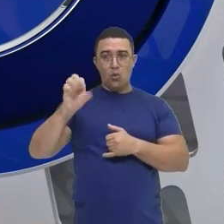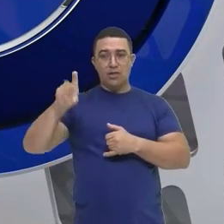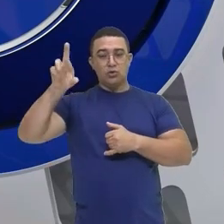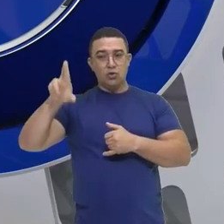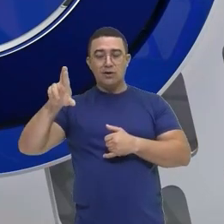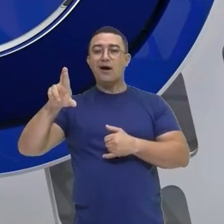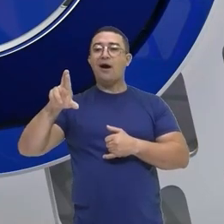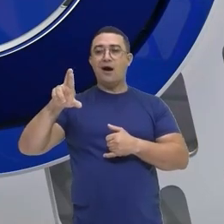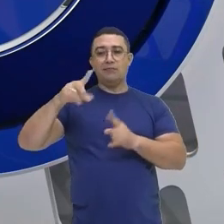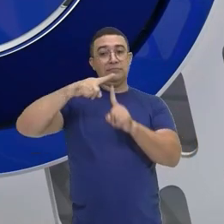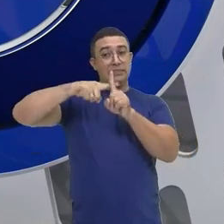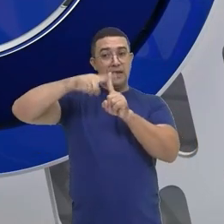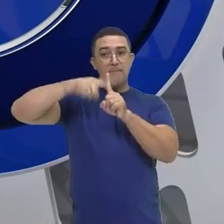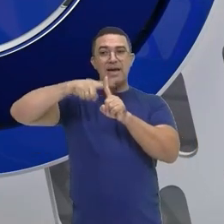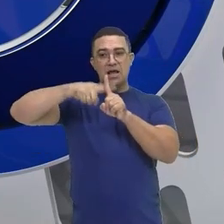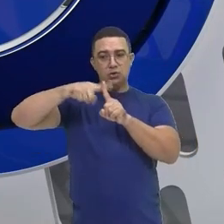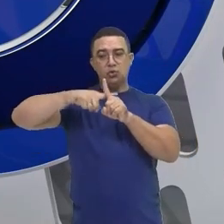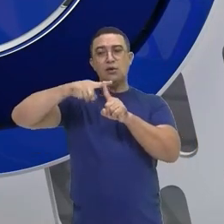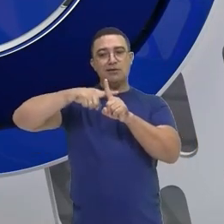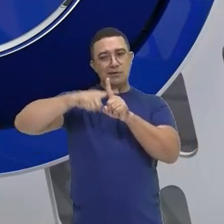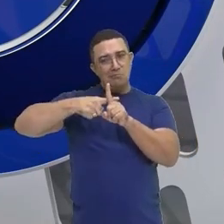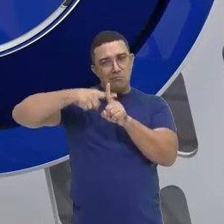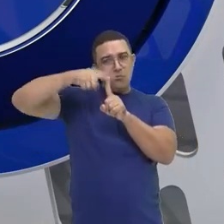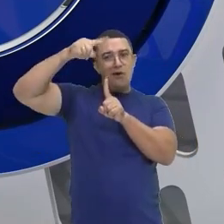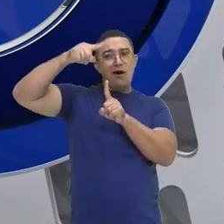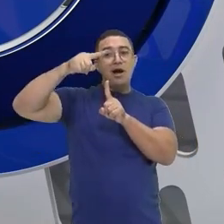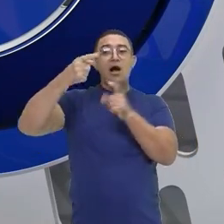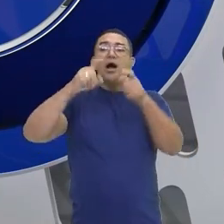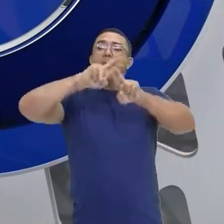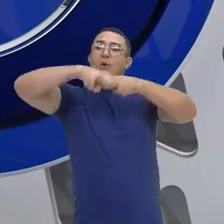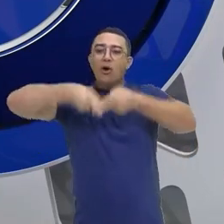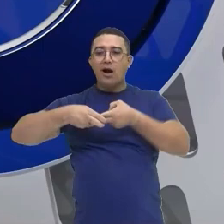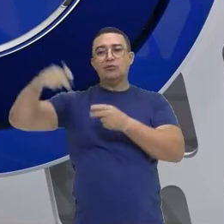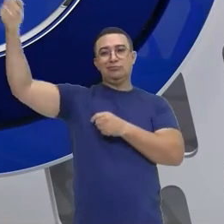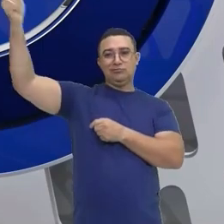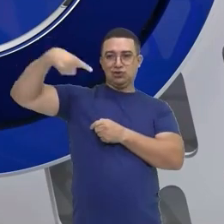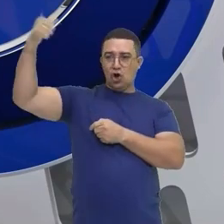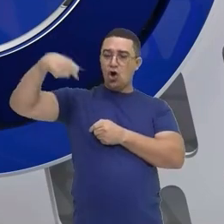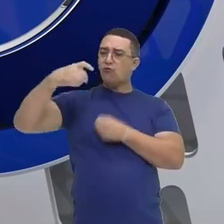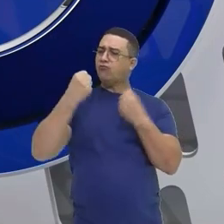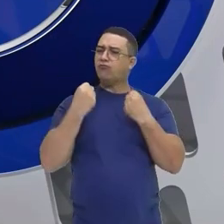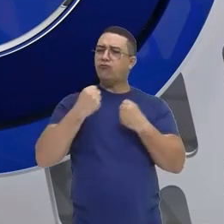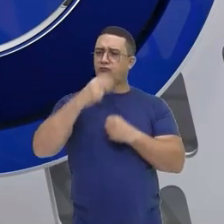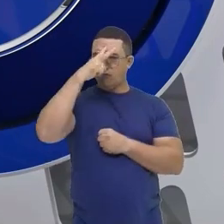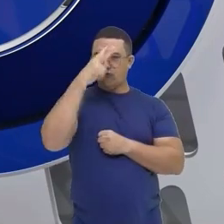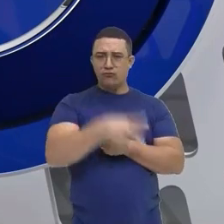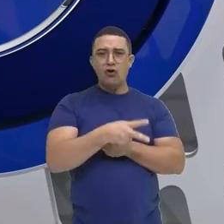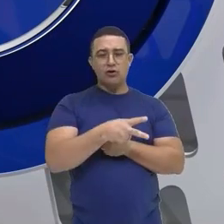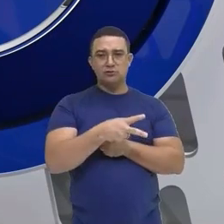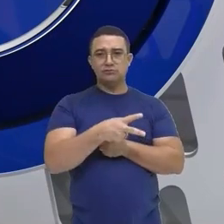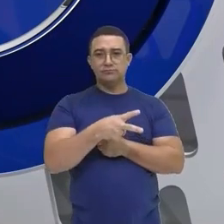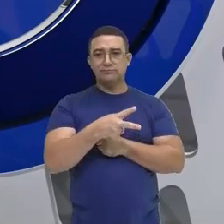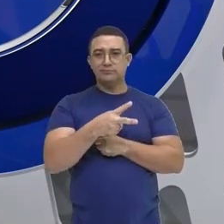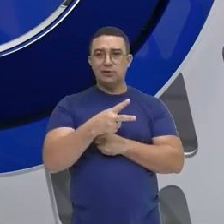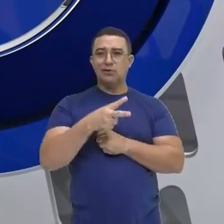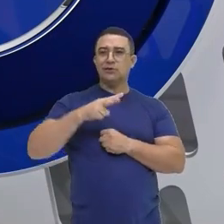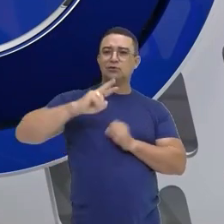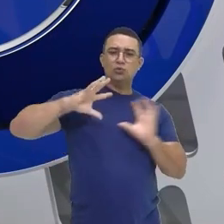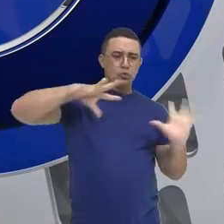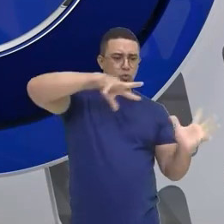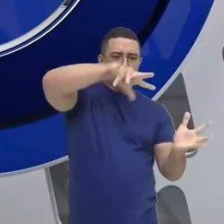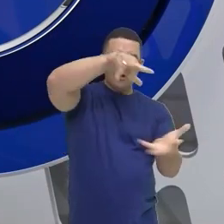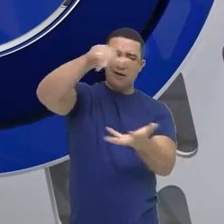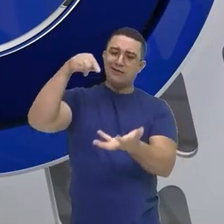mais elevadas. Por quê? Por conta dos raios solares, tá bom? Que eles incidem diretamente em toda